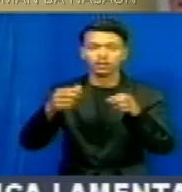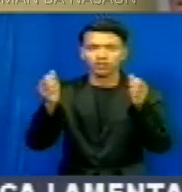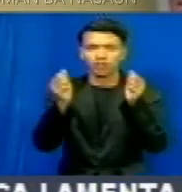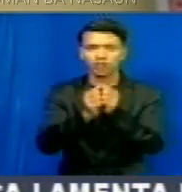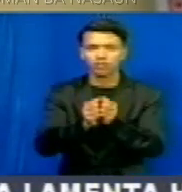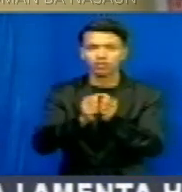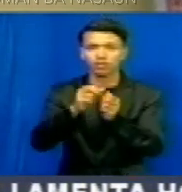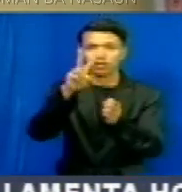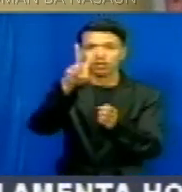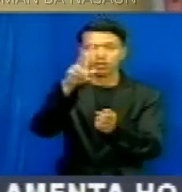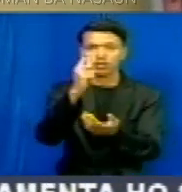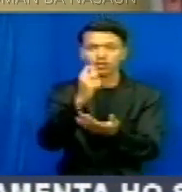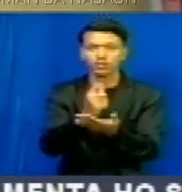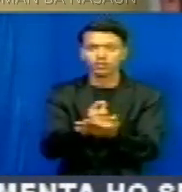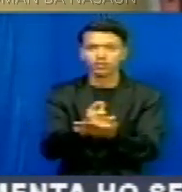ramoto